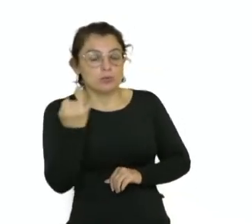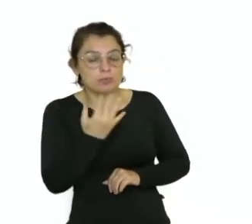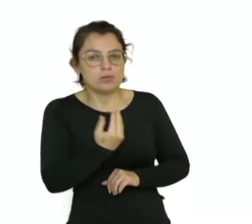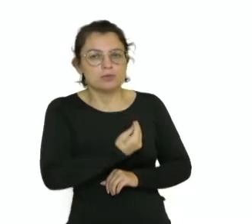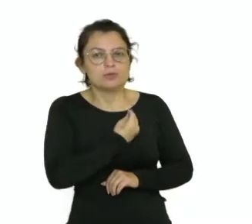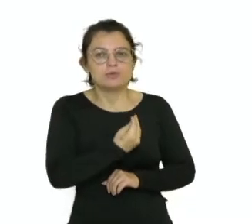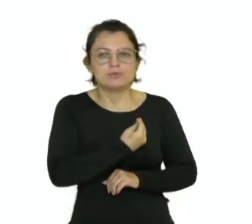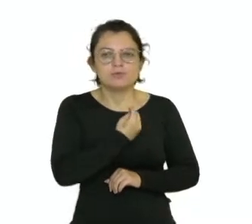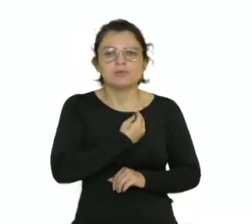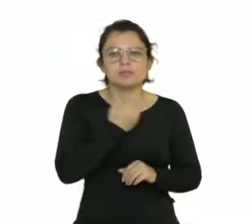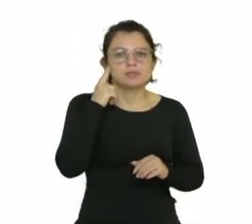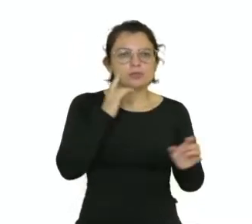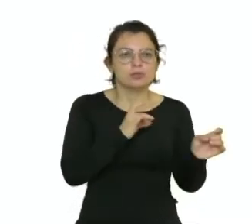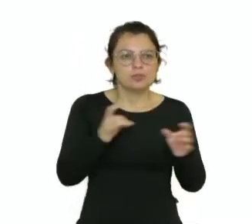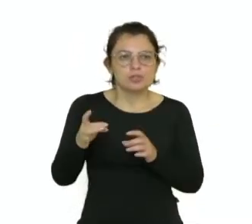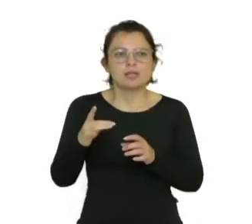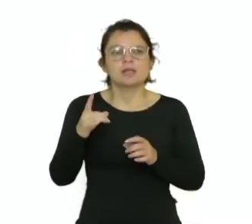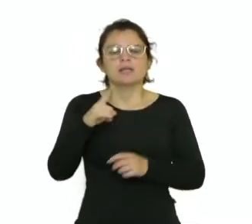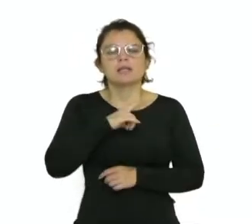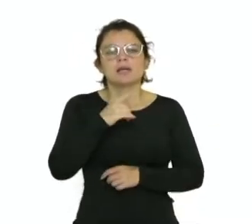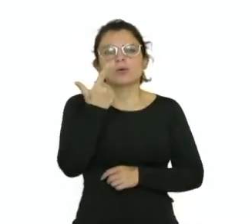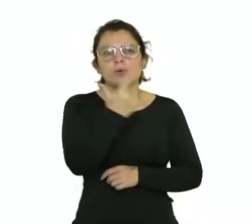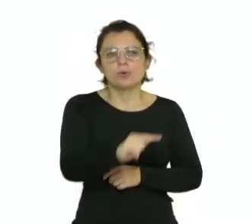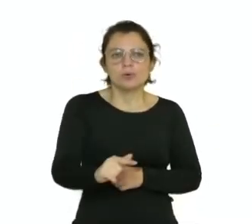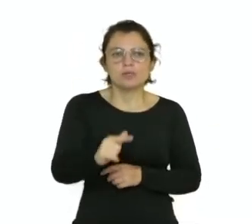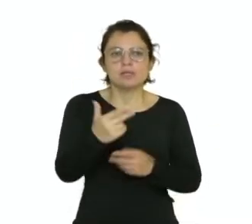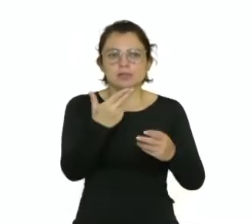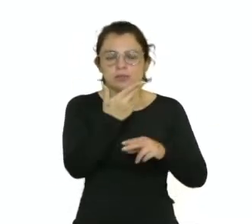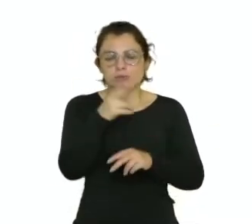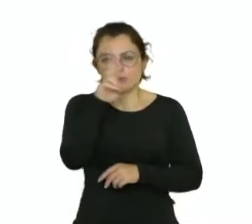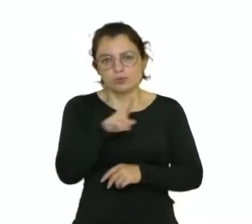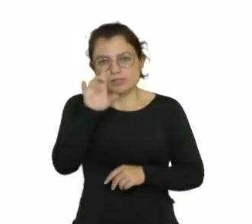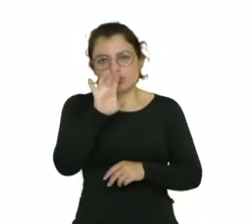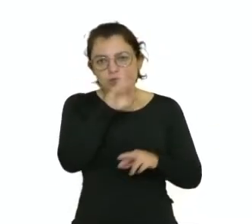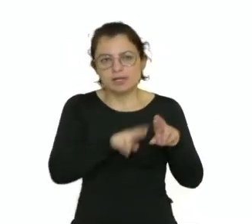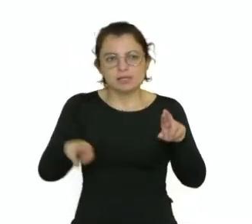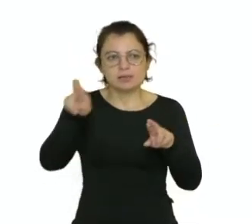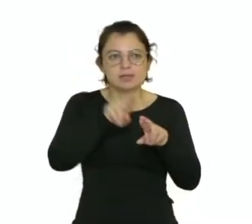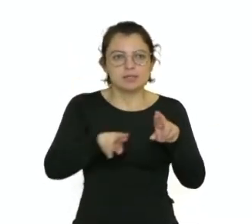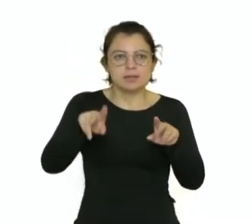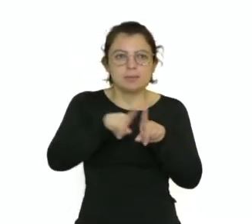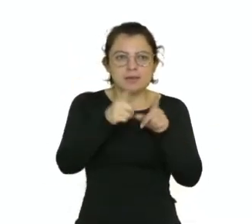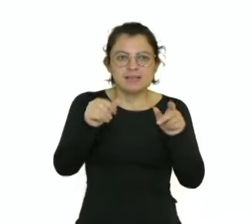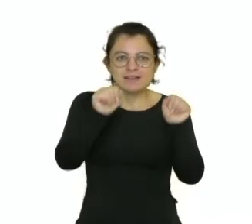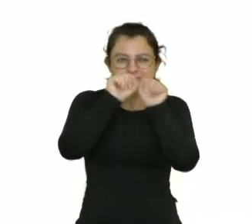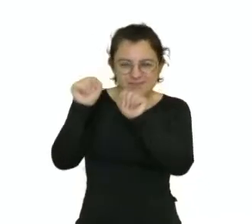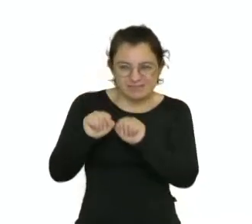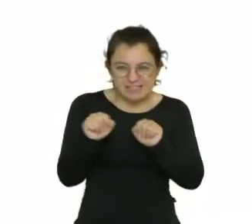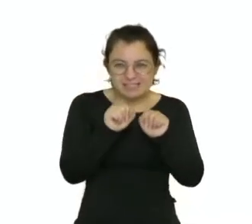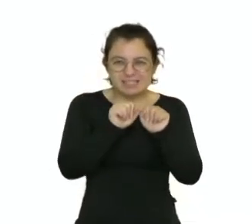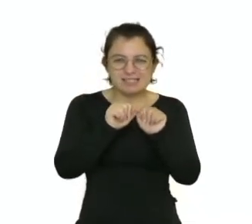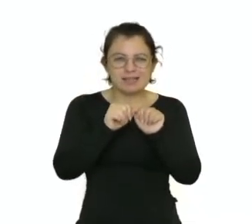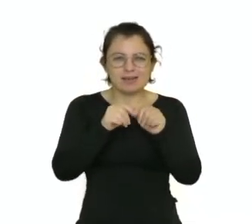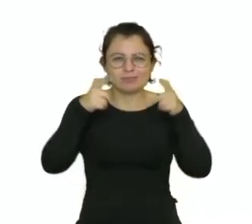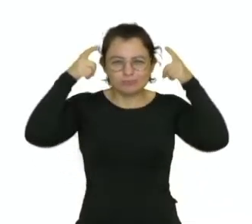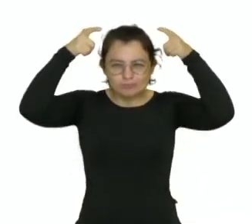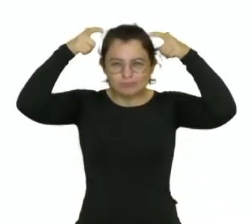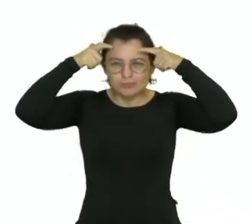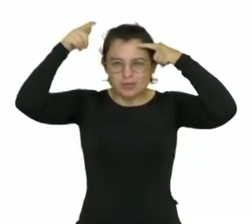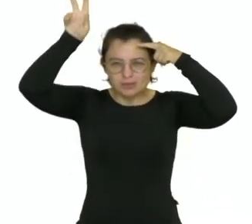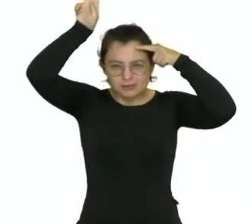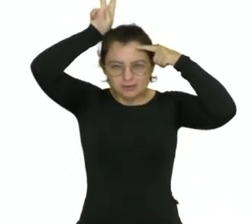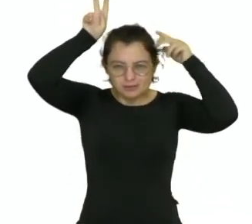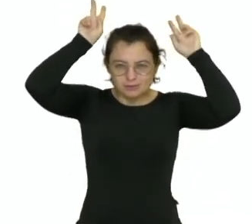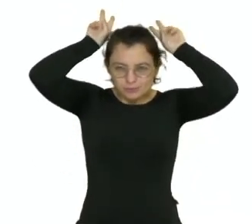apenas nos rituais. Para confeccioná-los é necessário uma série de saberes míticos,